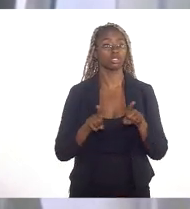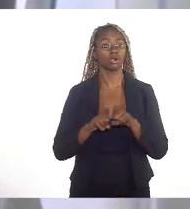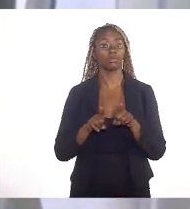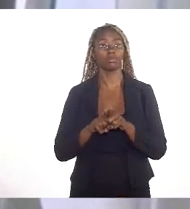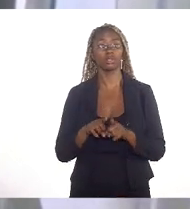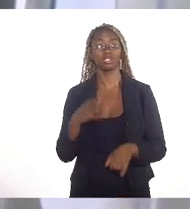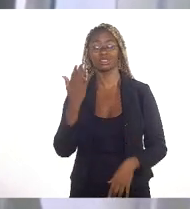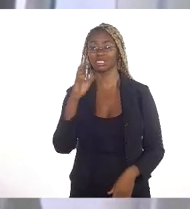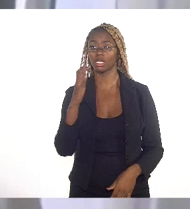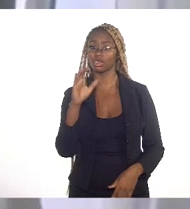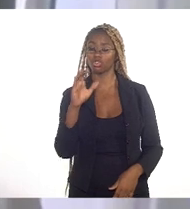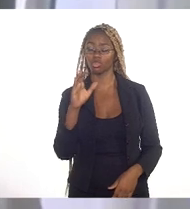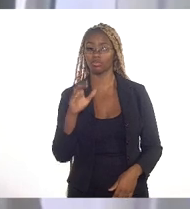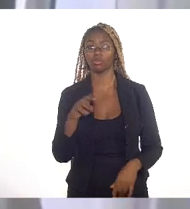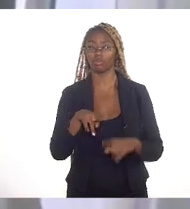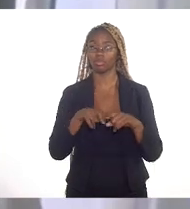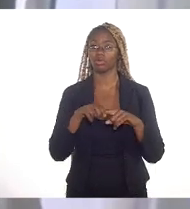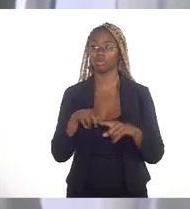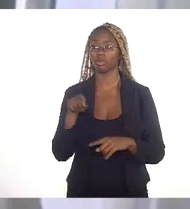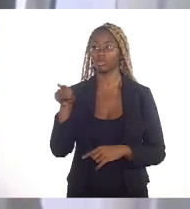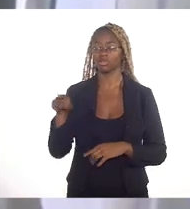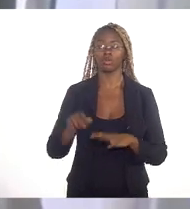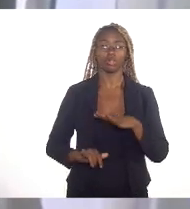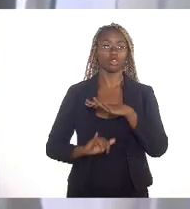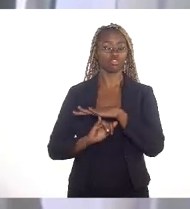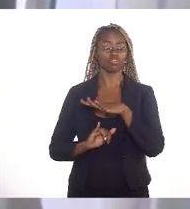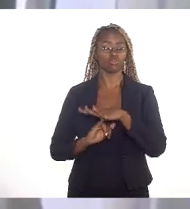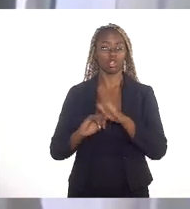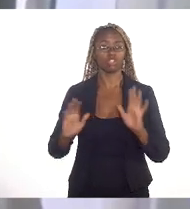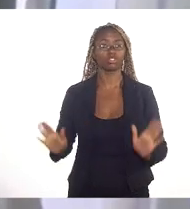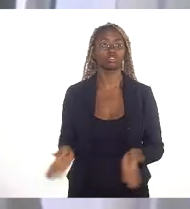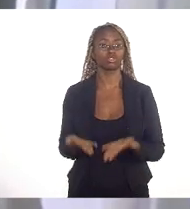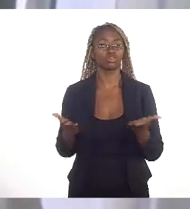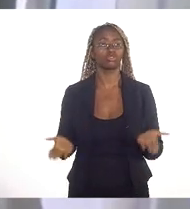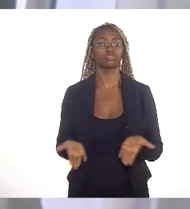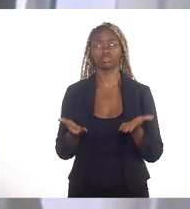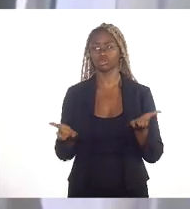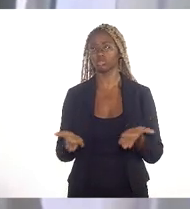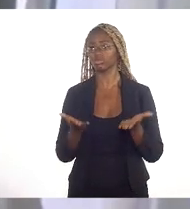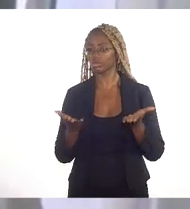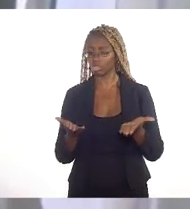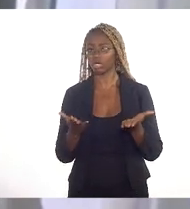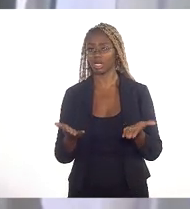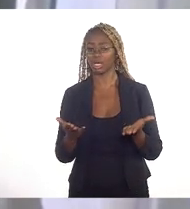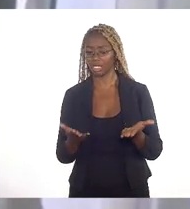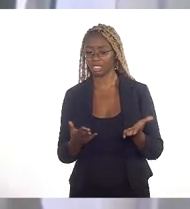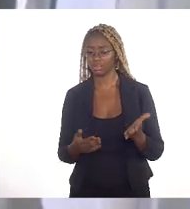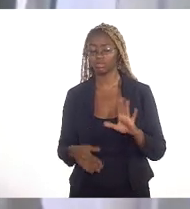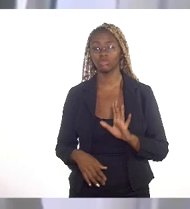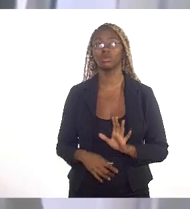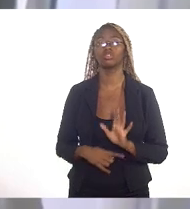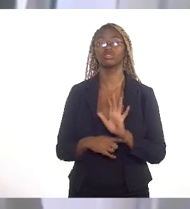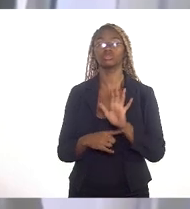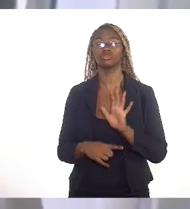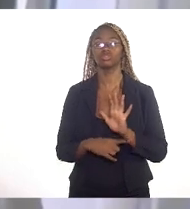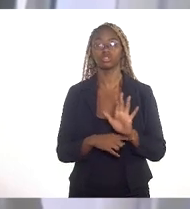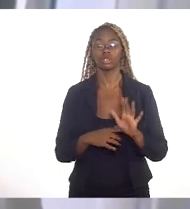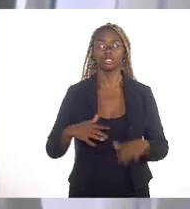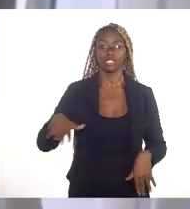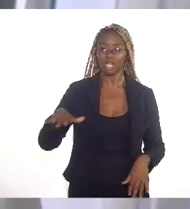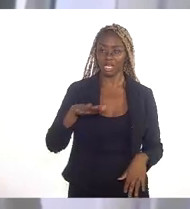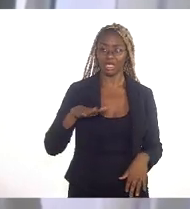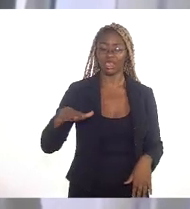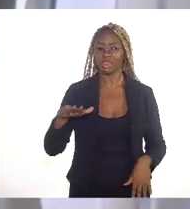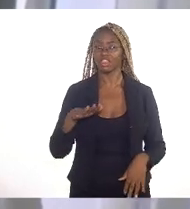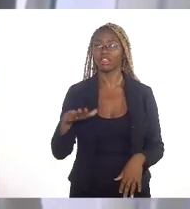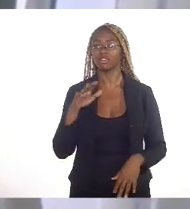dimensão científica. É uma entidade que tem promovido, tem estimulado, tem até induzido que entidades científicas de alto